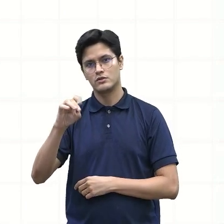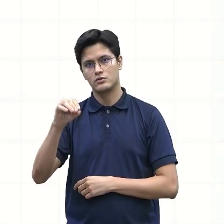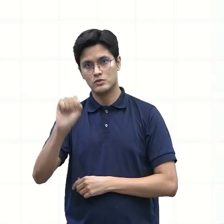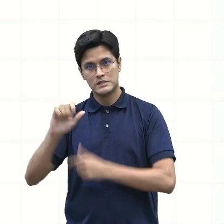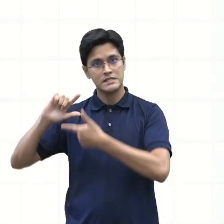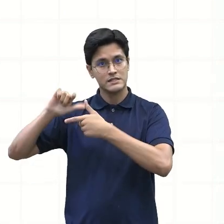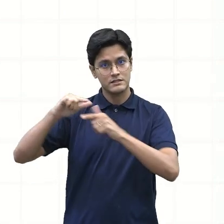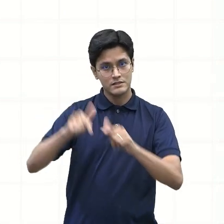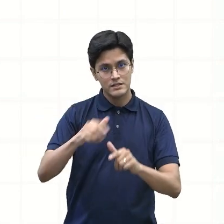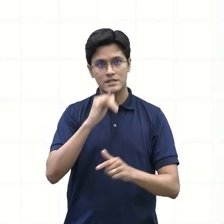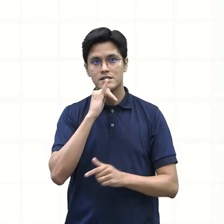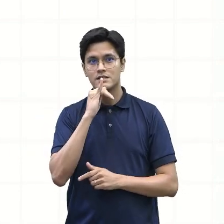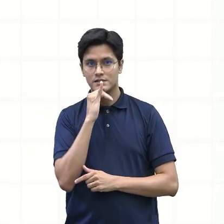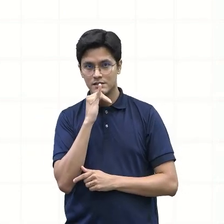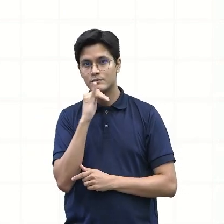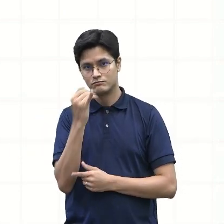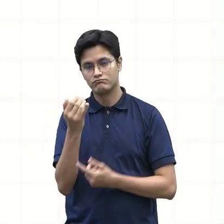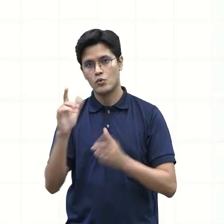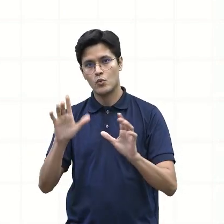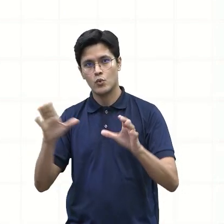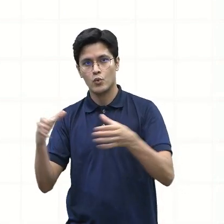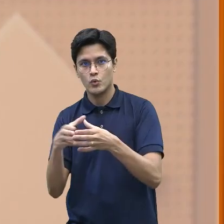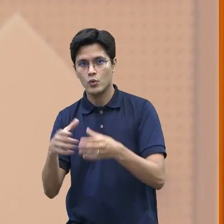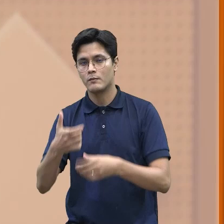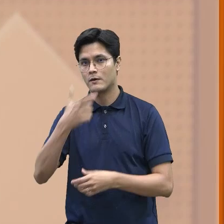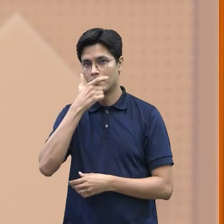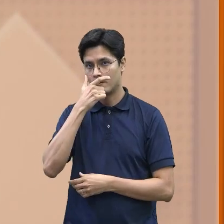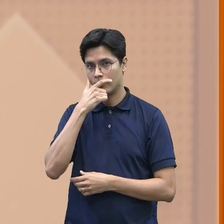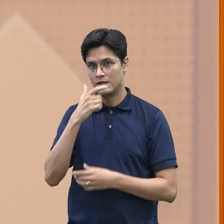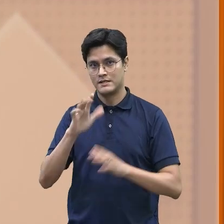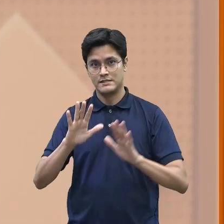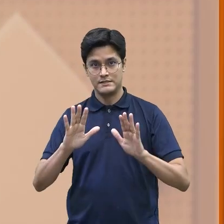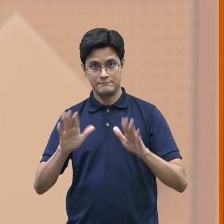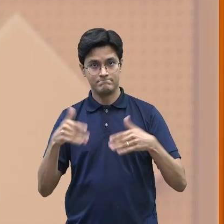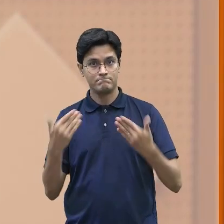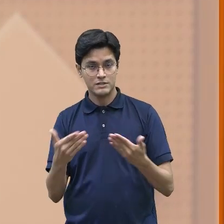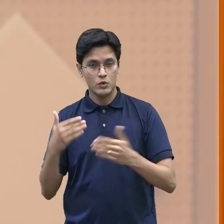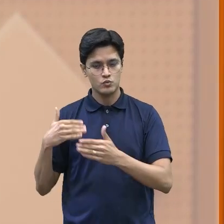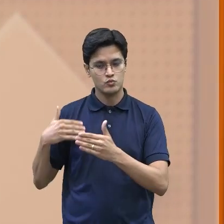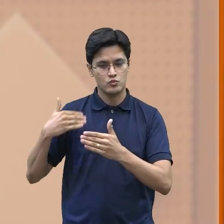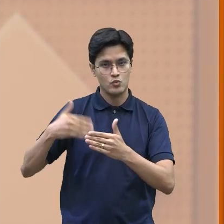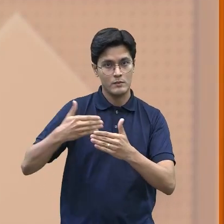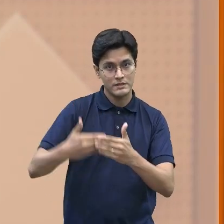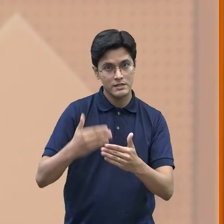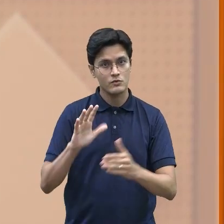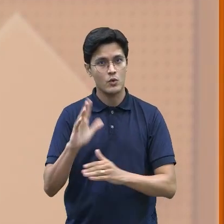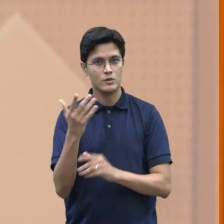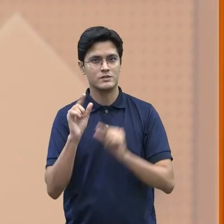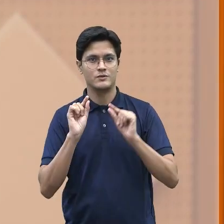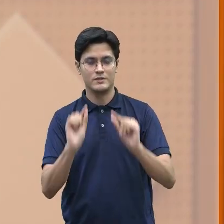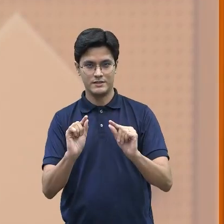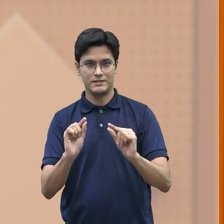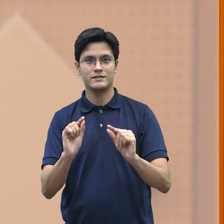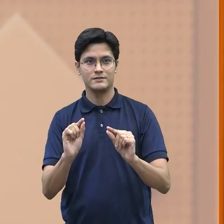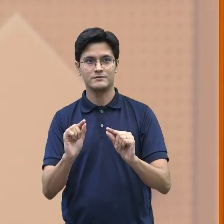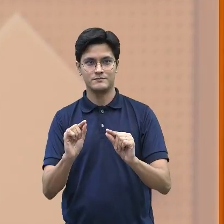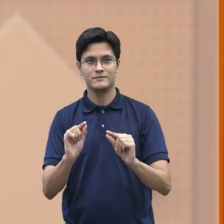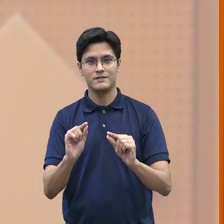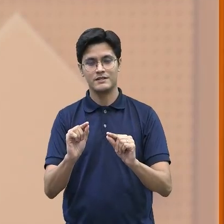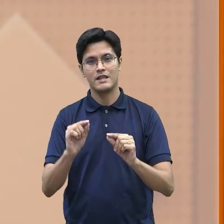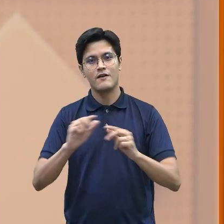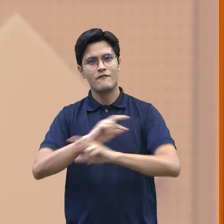uma desvalorização da cultura africana, com o passar do tempo foi observado